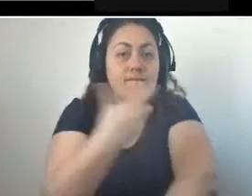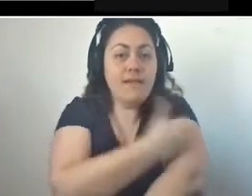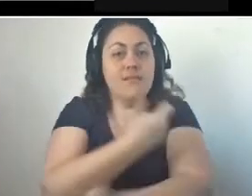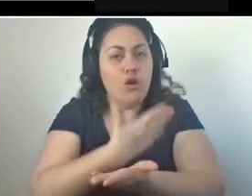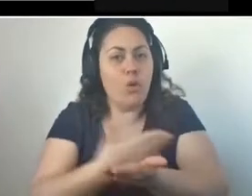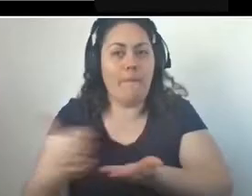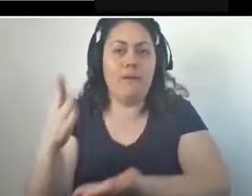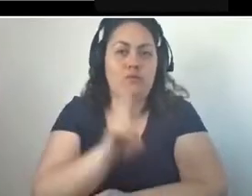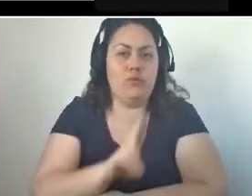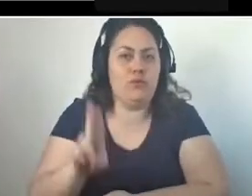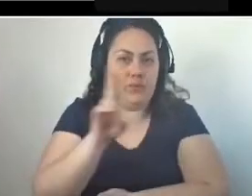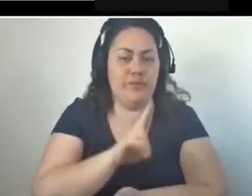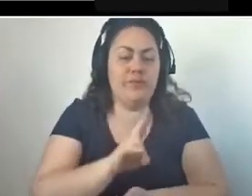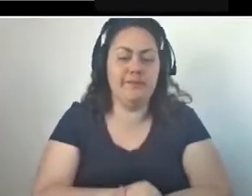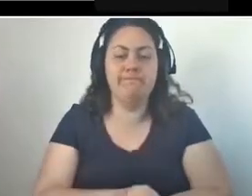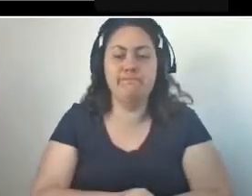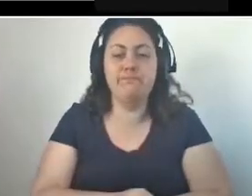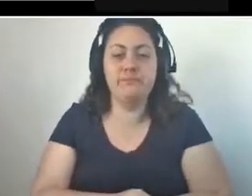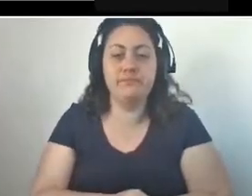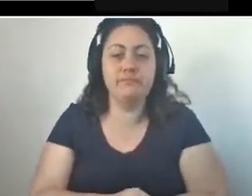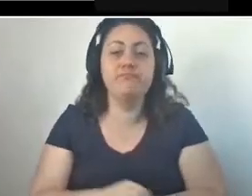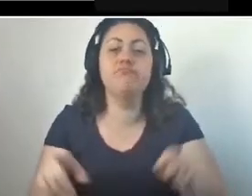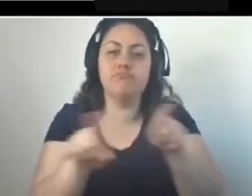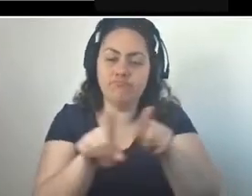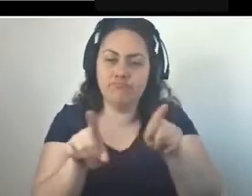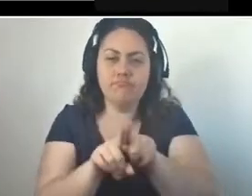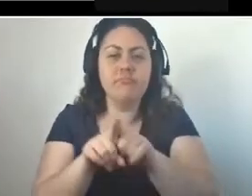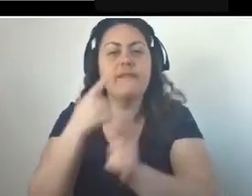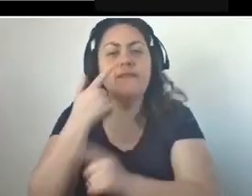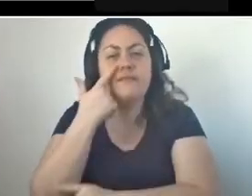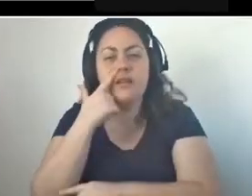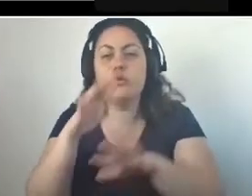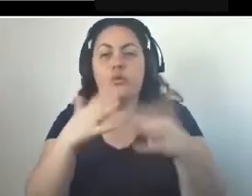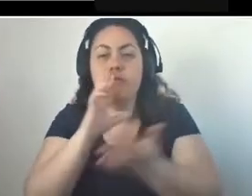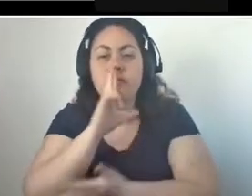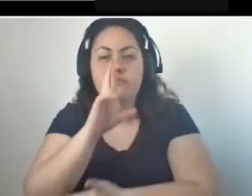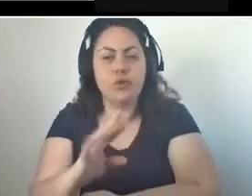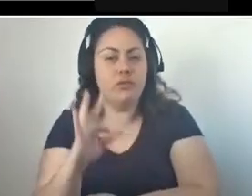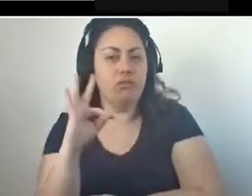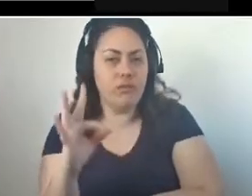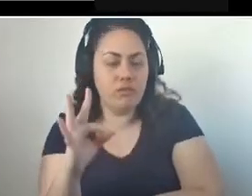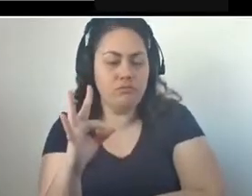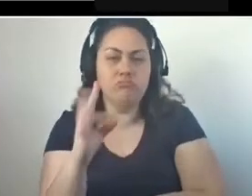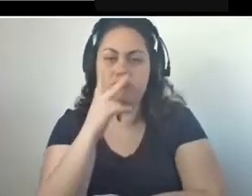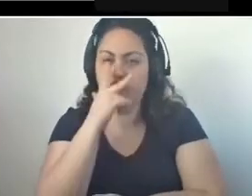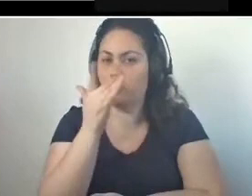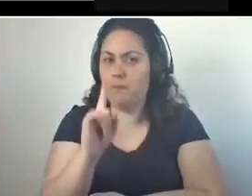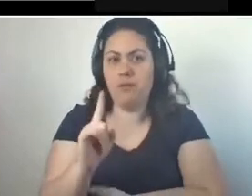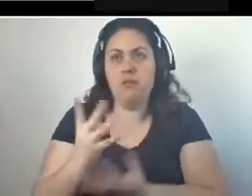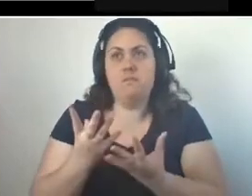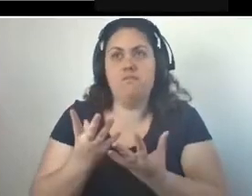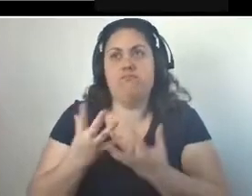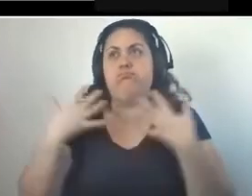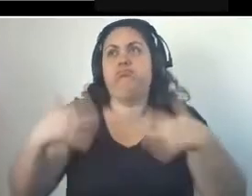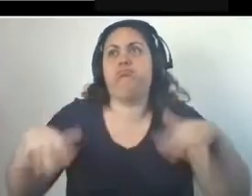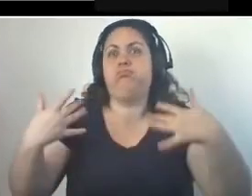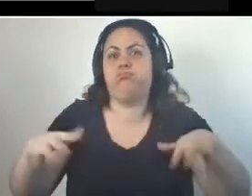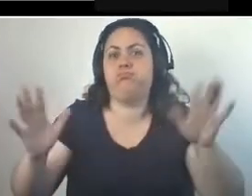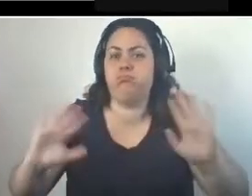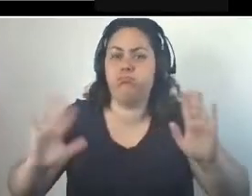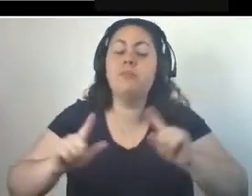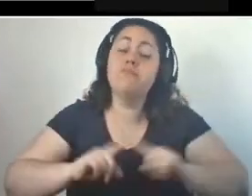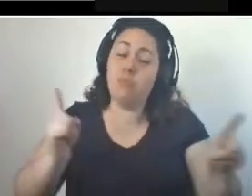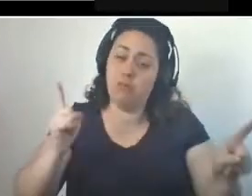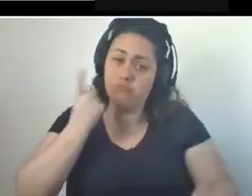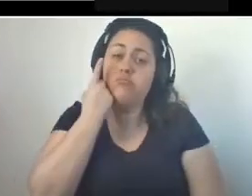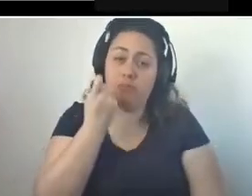aplicada, tá? E eles também mediram resposta T, não é assim, não parece ser gigante, mas ela é interessante